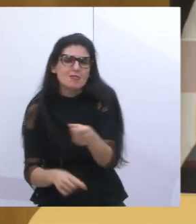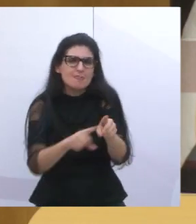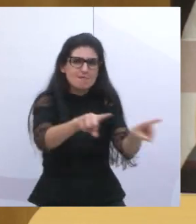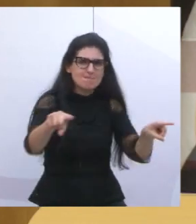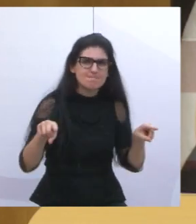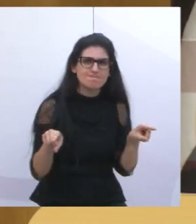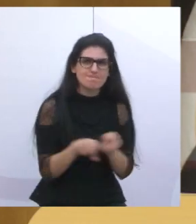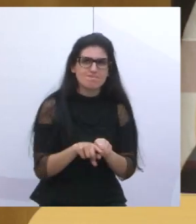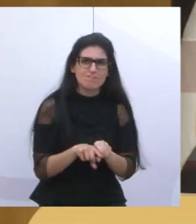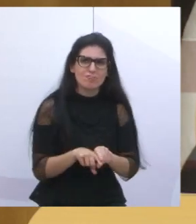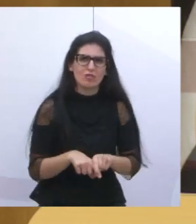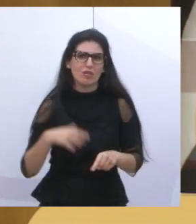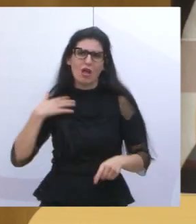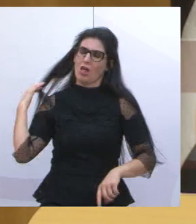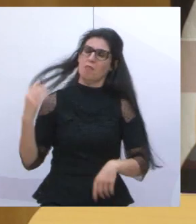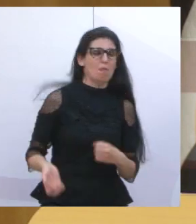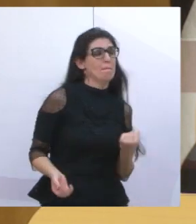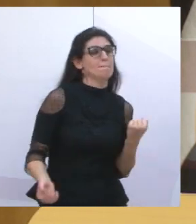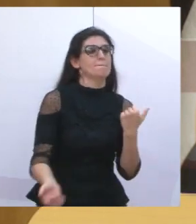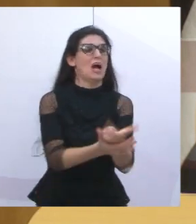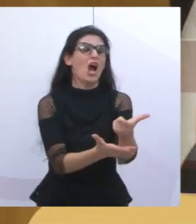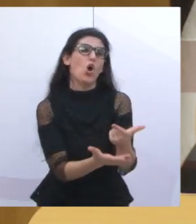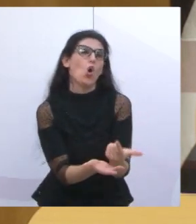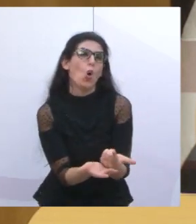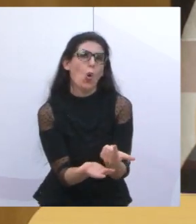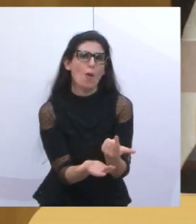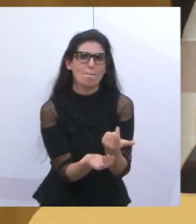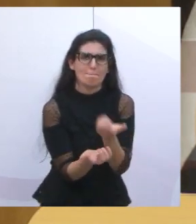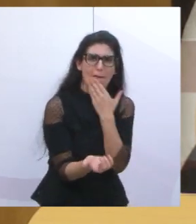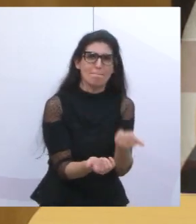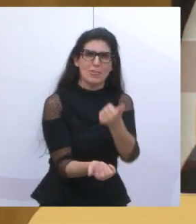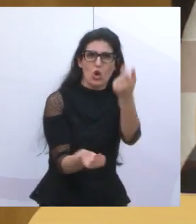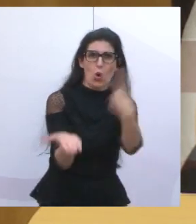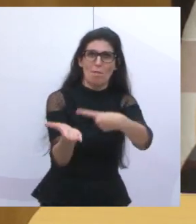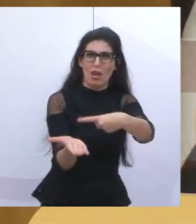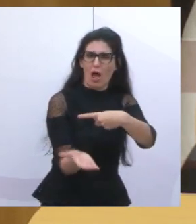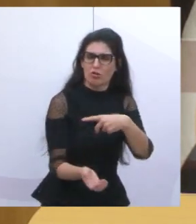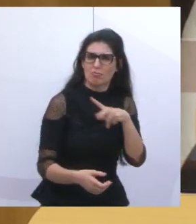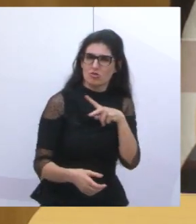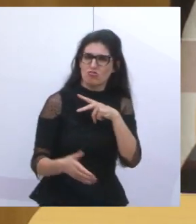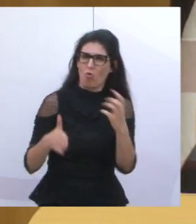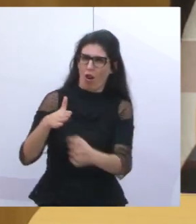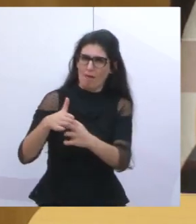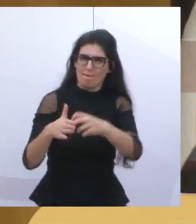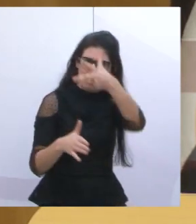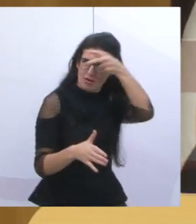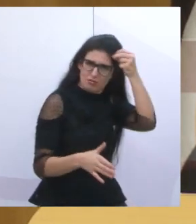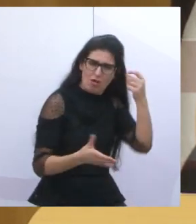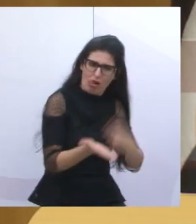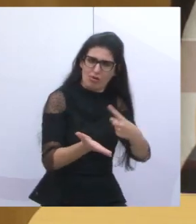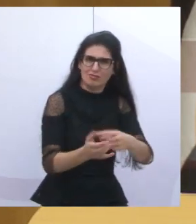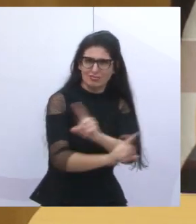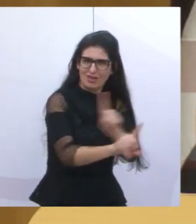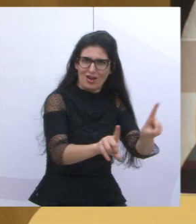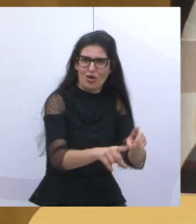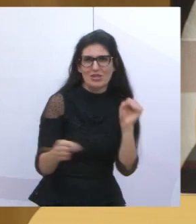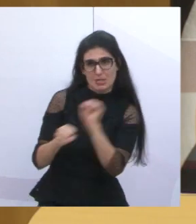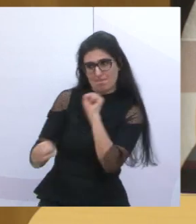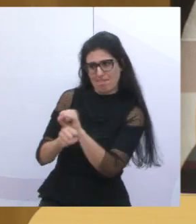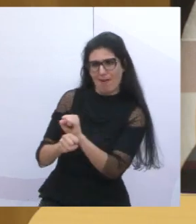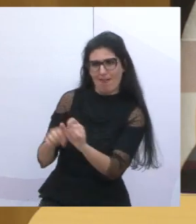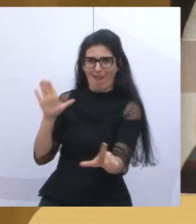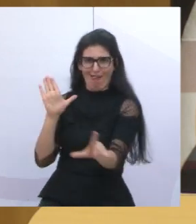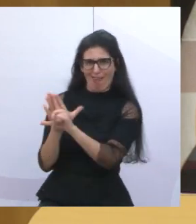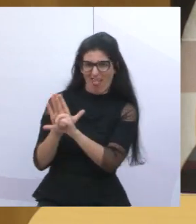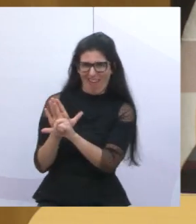de contribuição de melhoramentos para esperar a oportunidade como essa aqui, de uma lei que